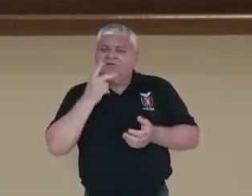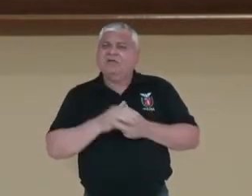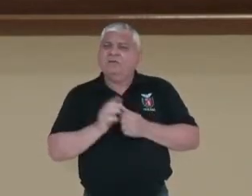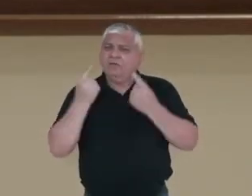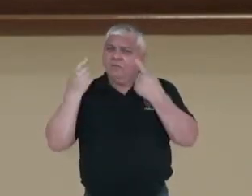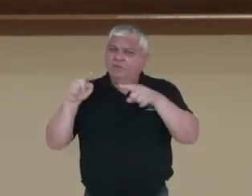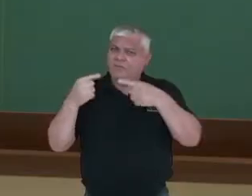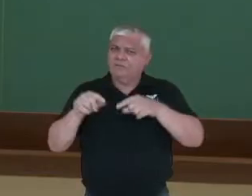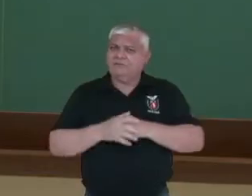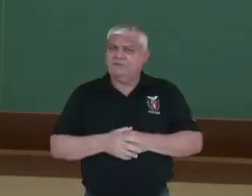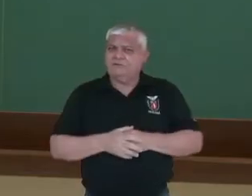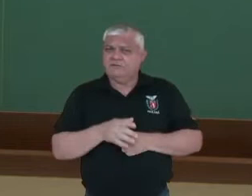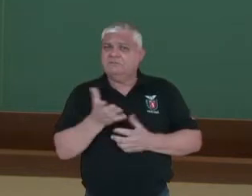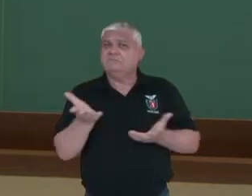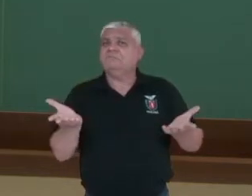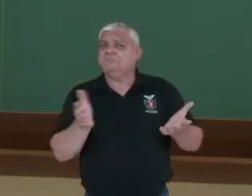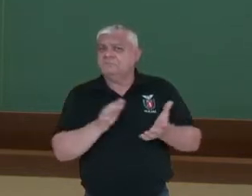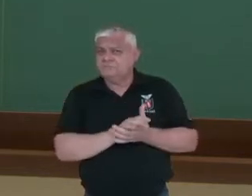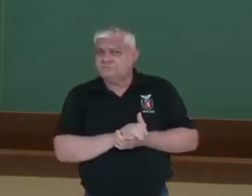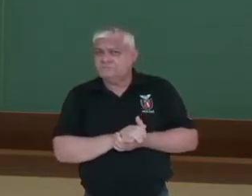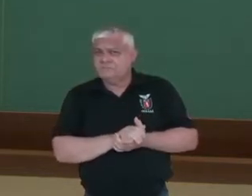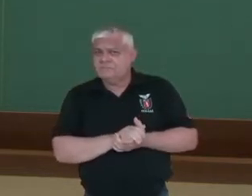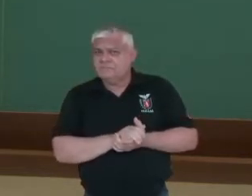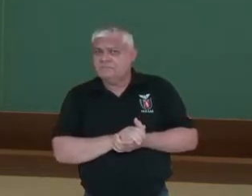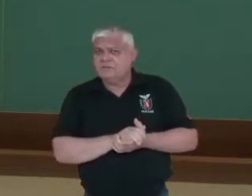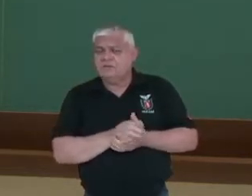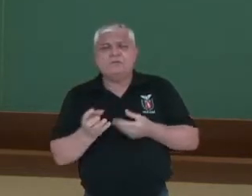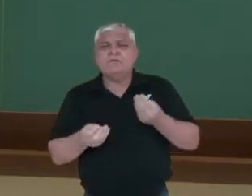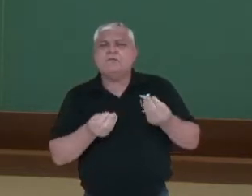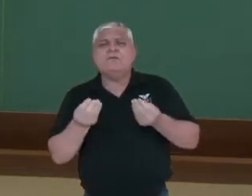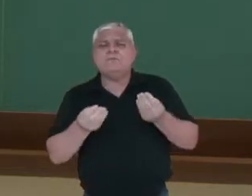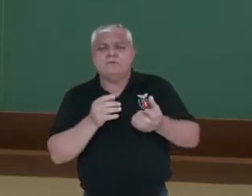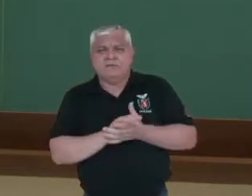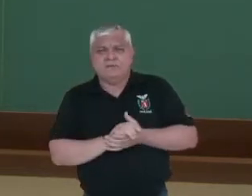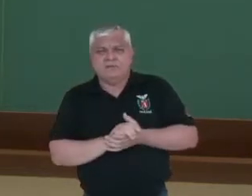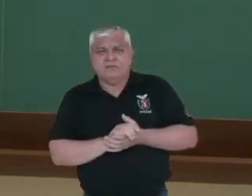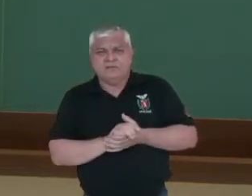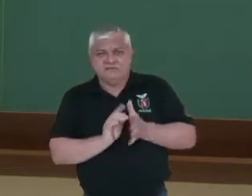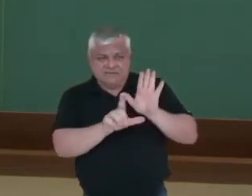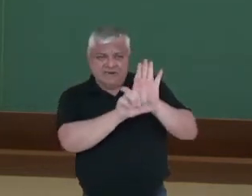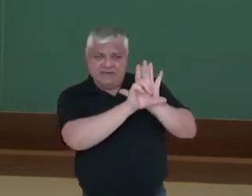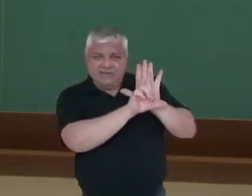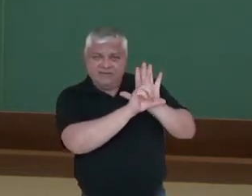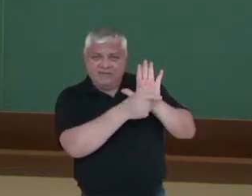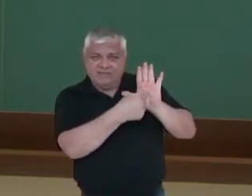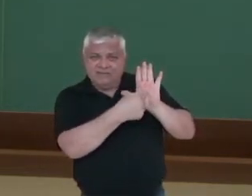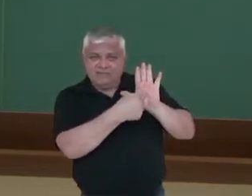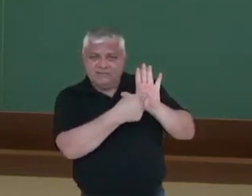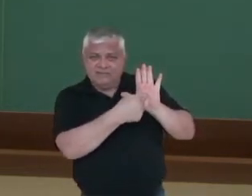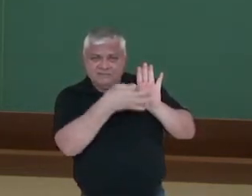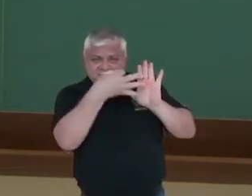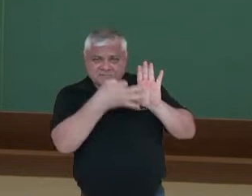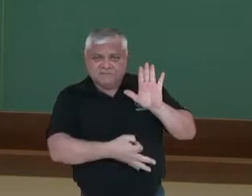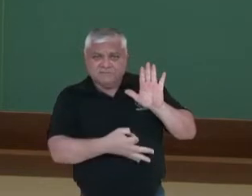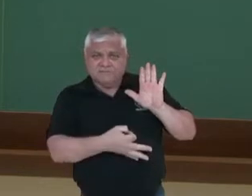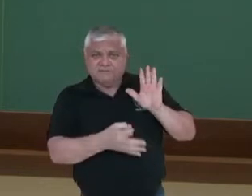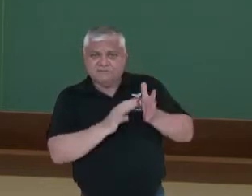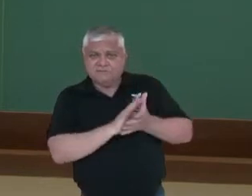questionamento. E aí? Como que é essa situação? Será que essa lei vai